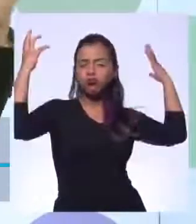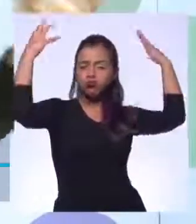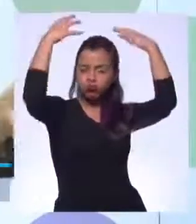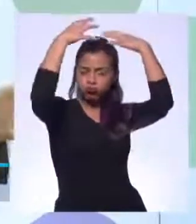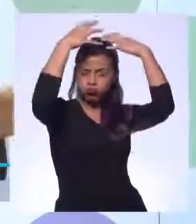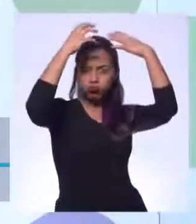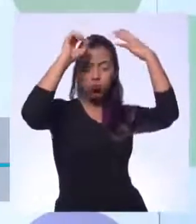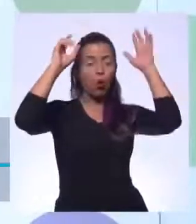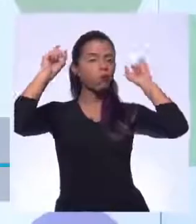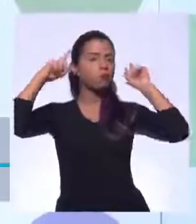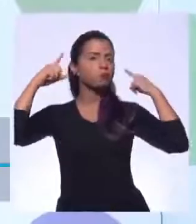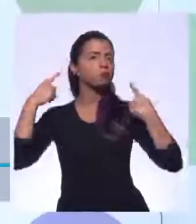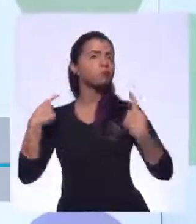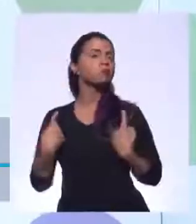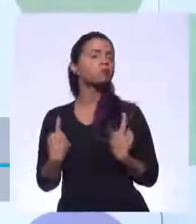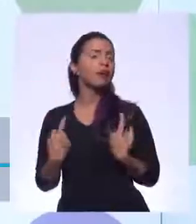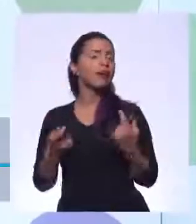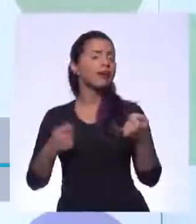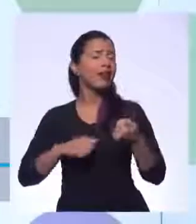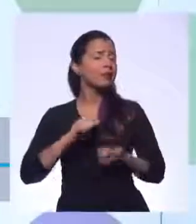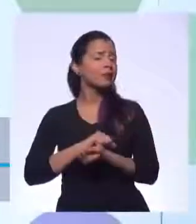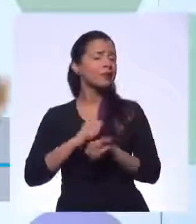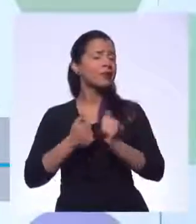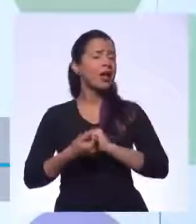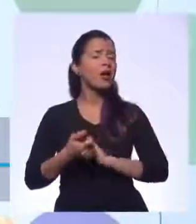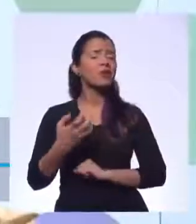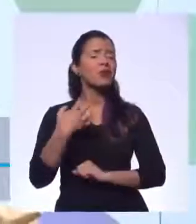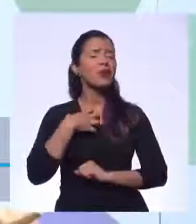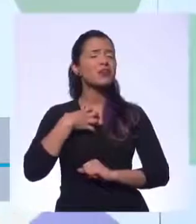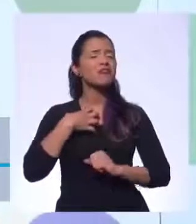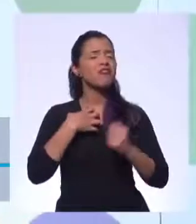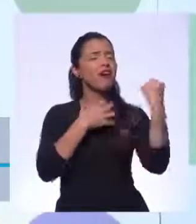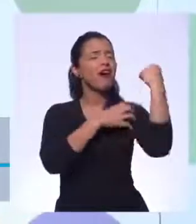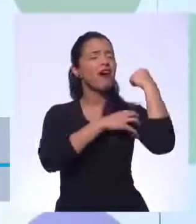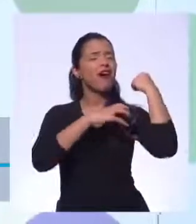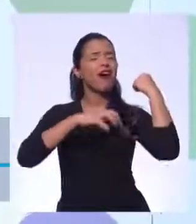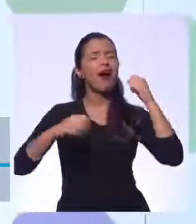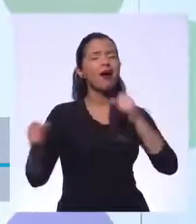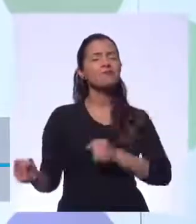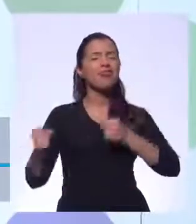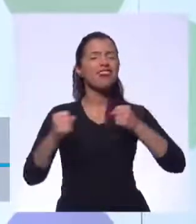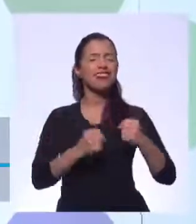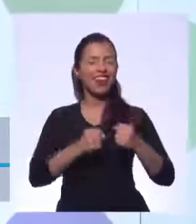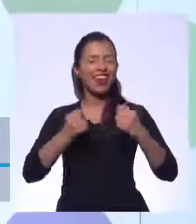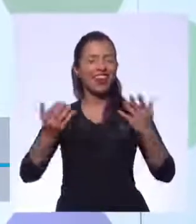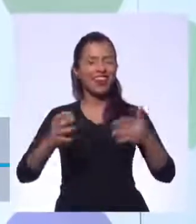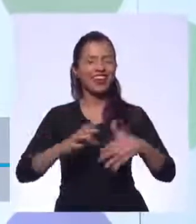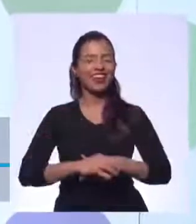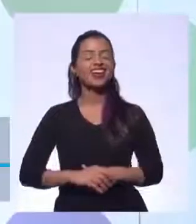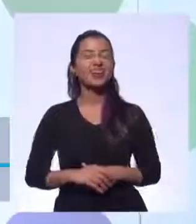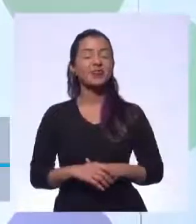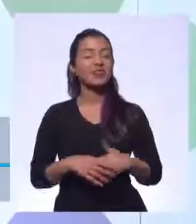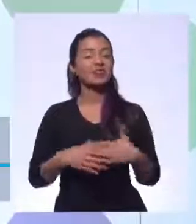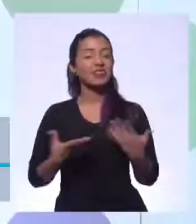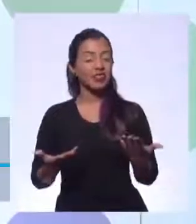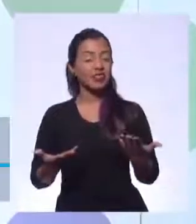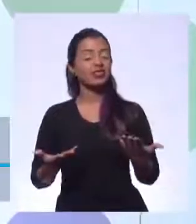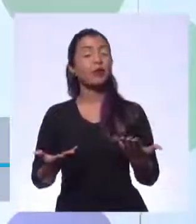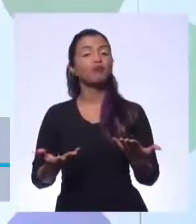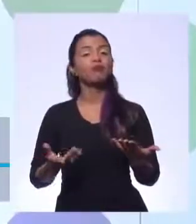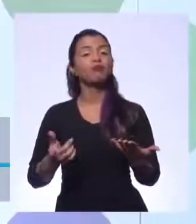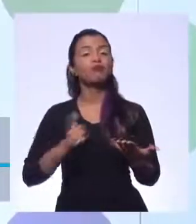assim como o meu e tal. E a Ariel ser uma outra figura. Pode ter isso, porque na tradição oral, quando é passada